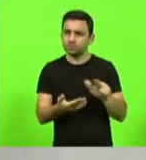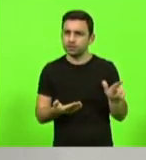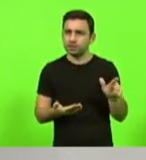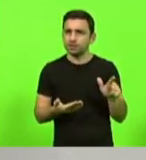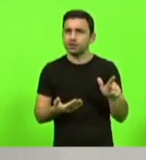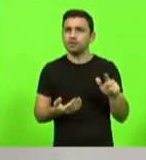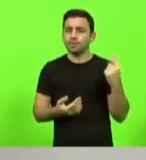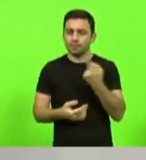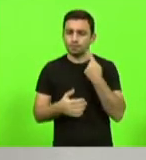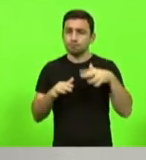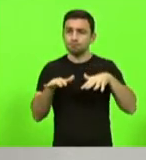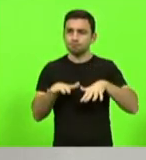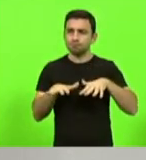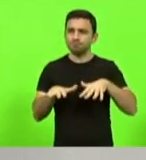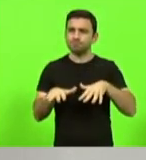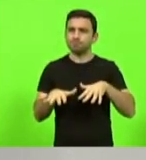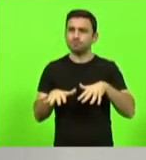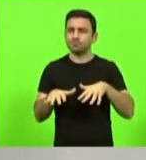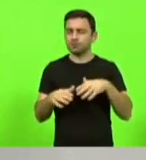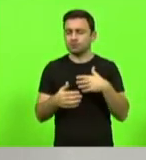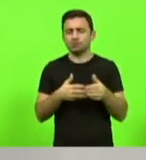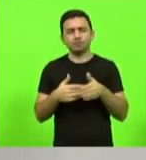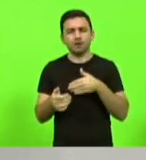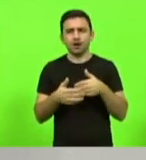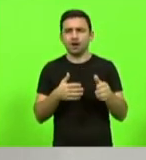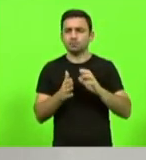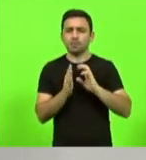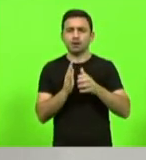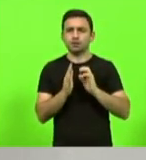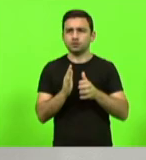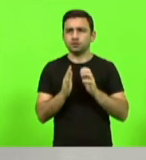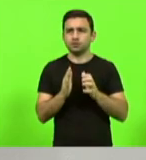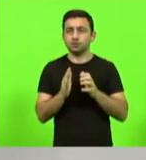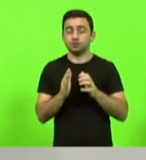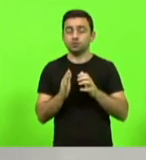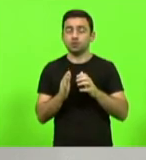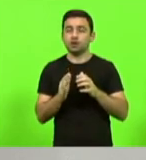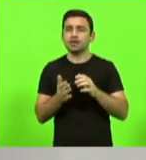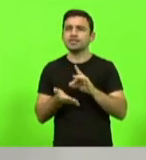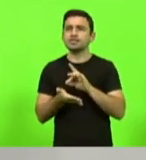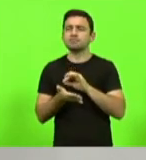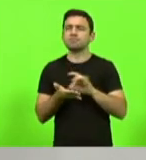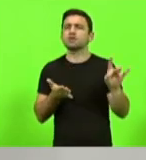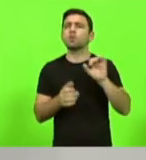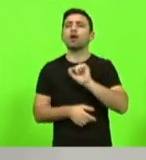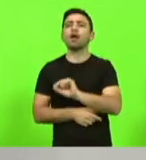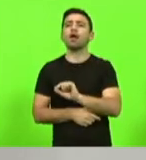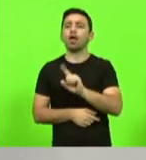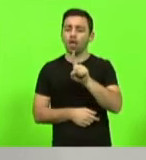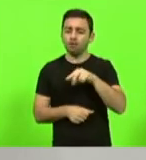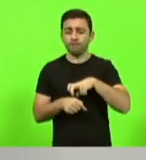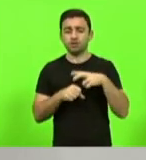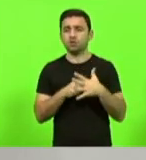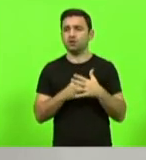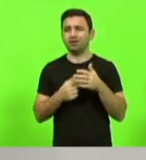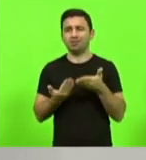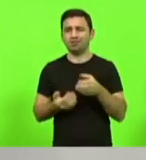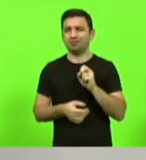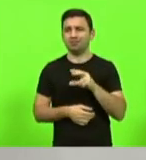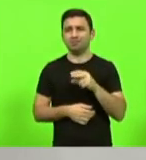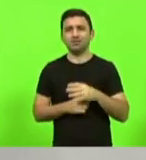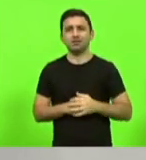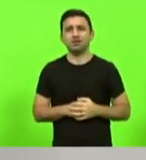nosso movimento é apartidário. O nosso inimigo é o vírus. Temos a certeza que